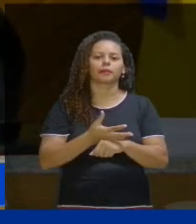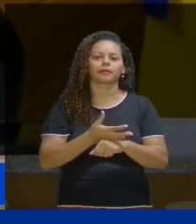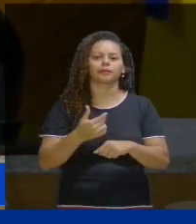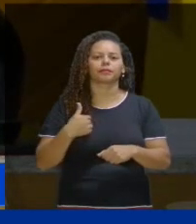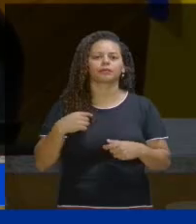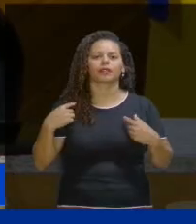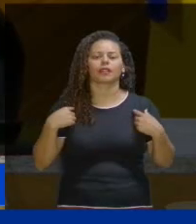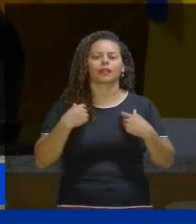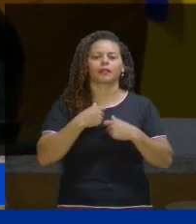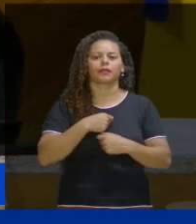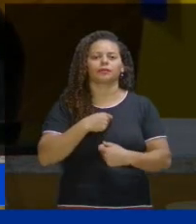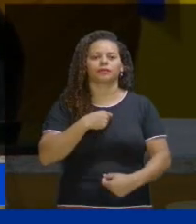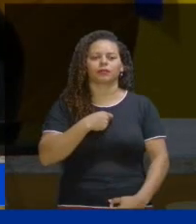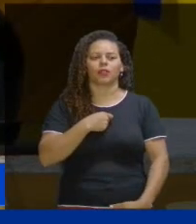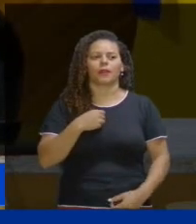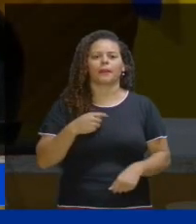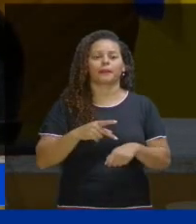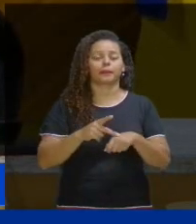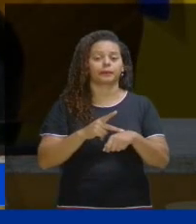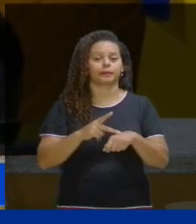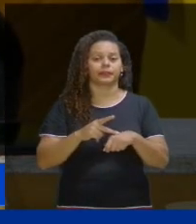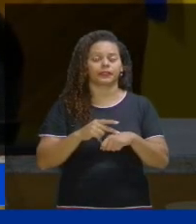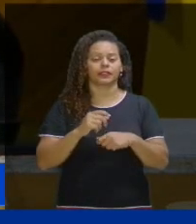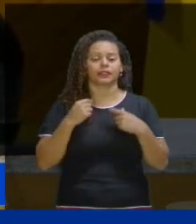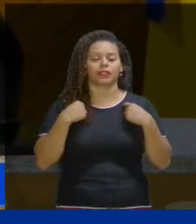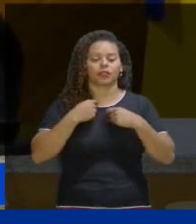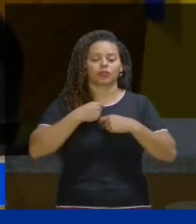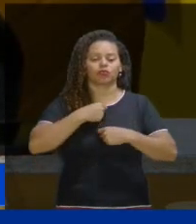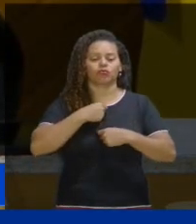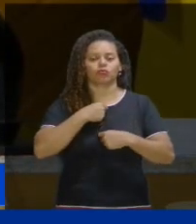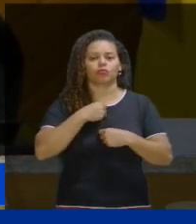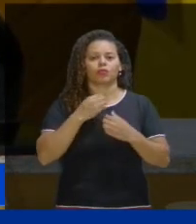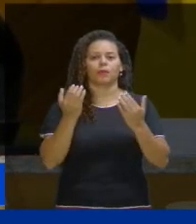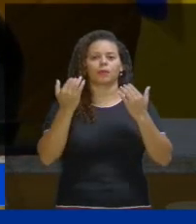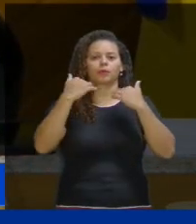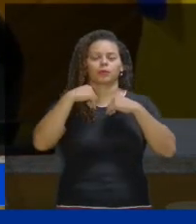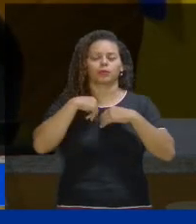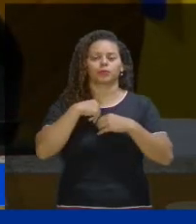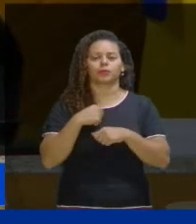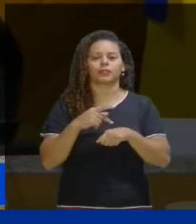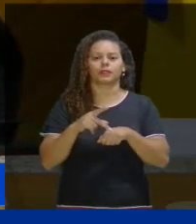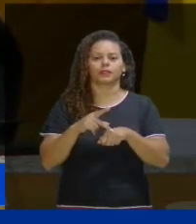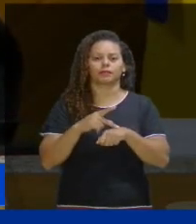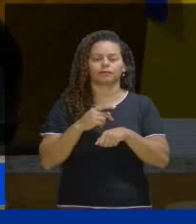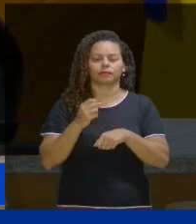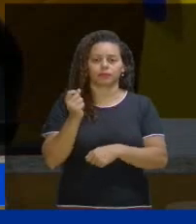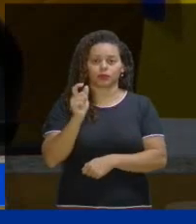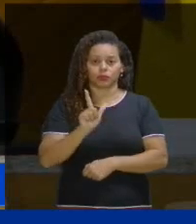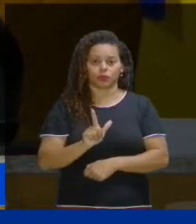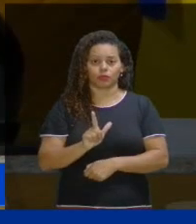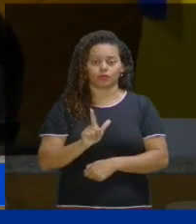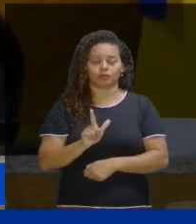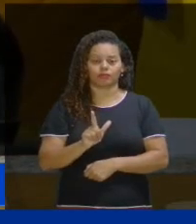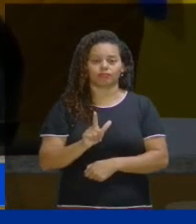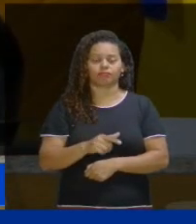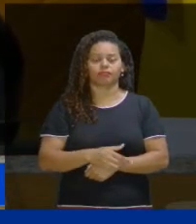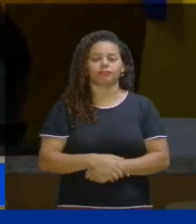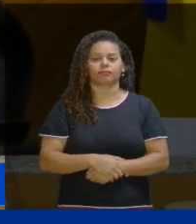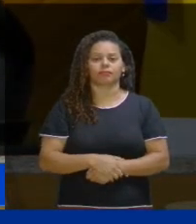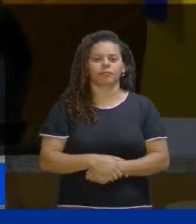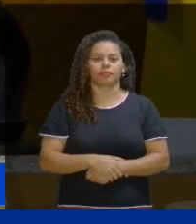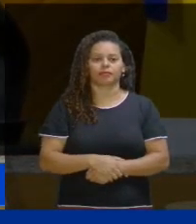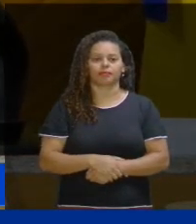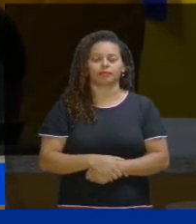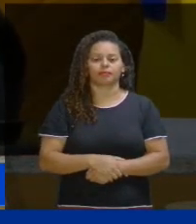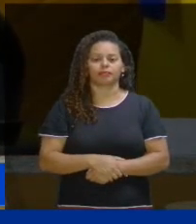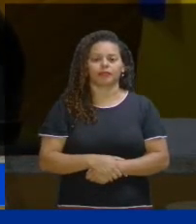visto toga preta, camisa azul clara e gravata preta com pigmentos brancos. À minha